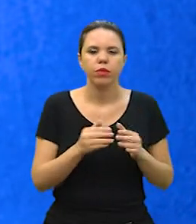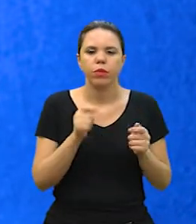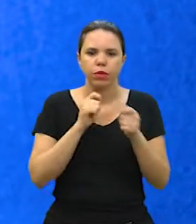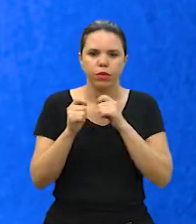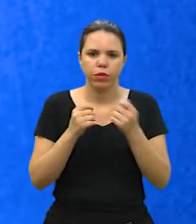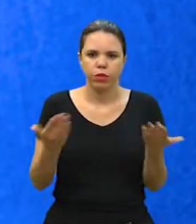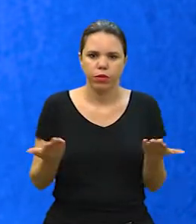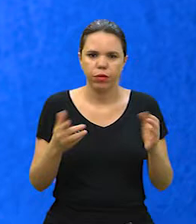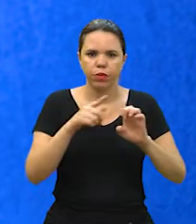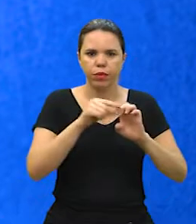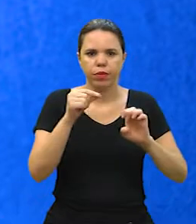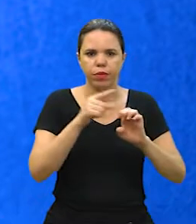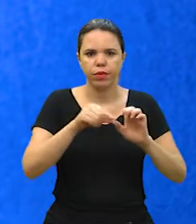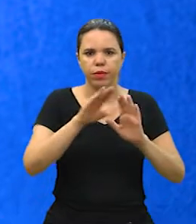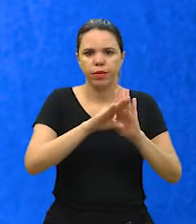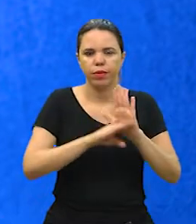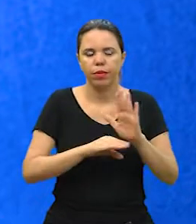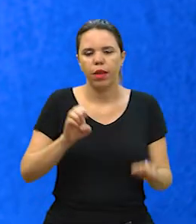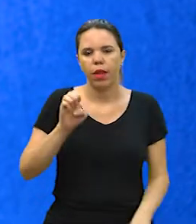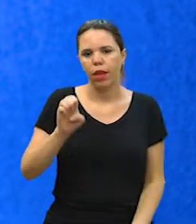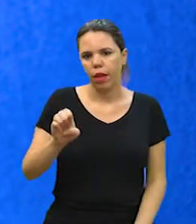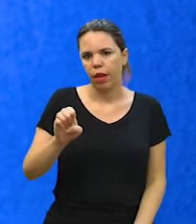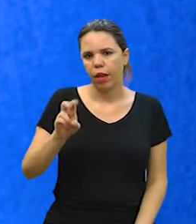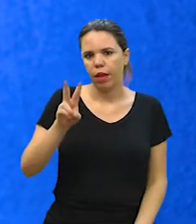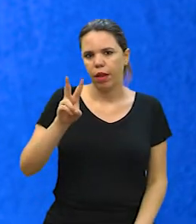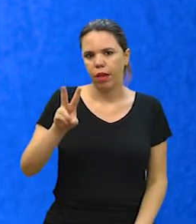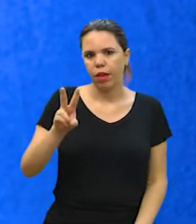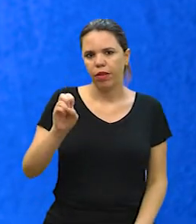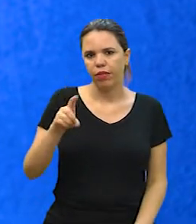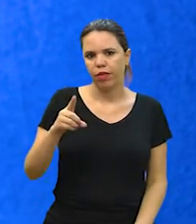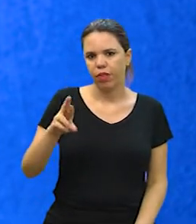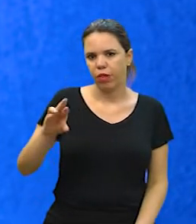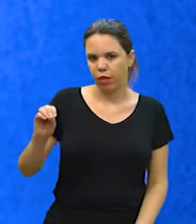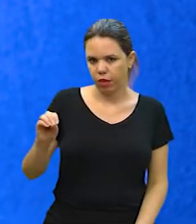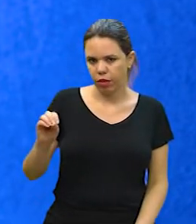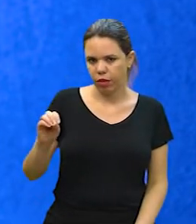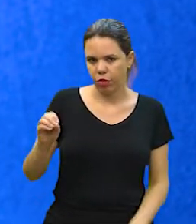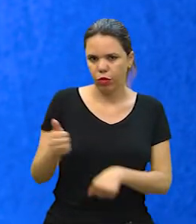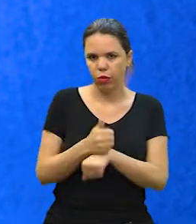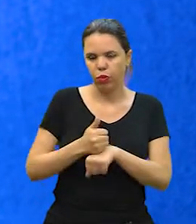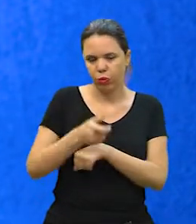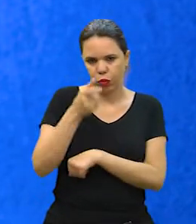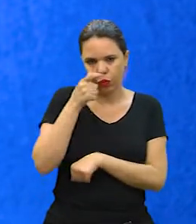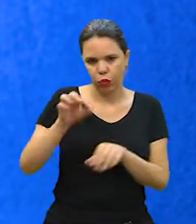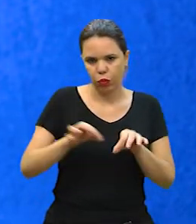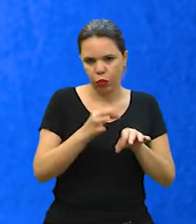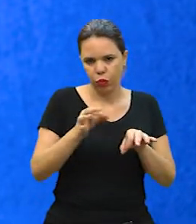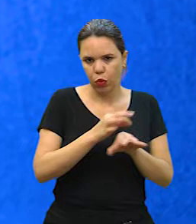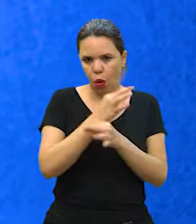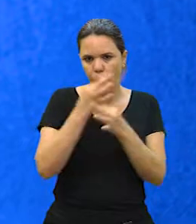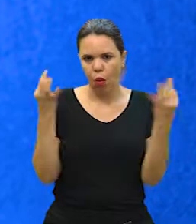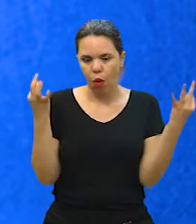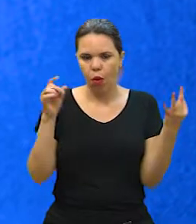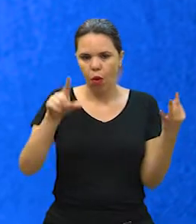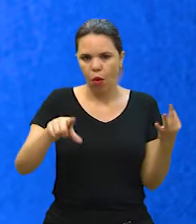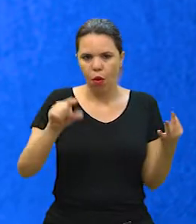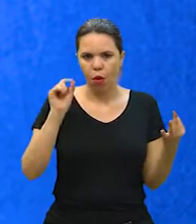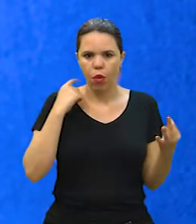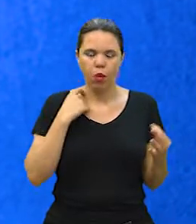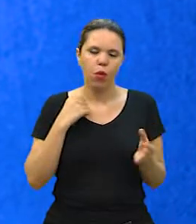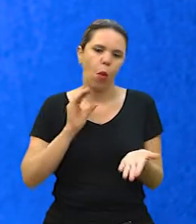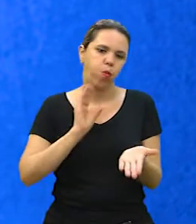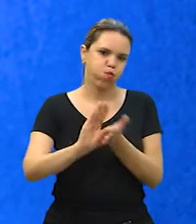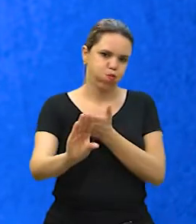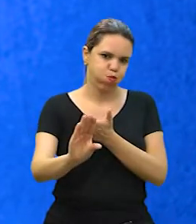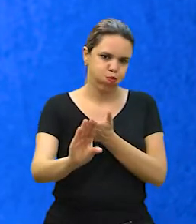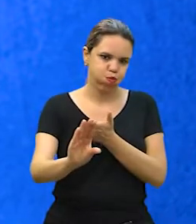Ser Empreendedor de hoje é Evandro de Macedo Filho, que viu no segmento de costura uma ótima opção para